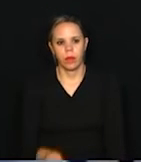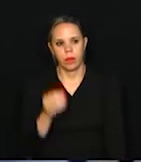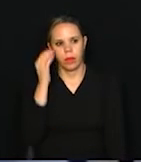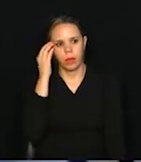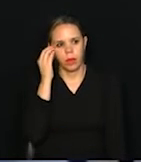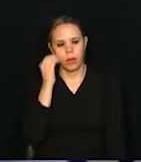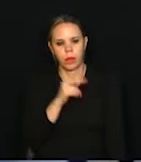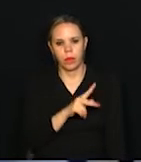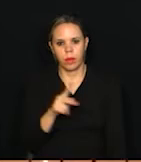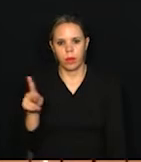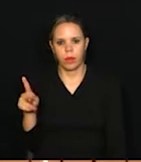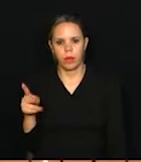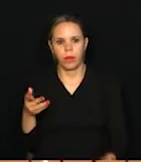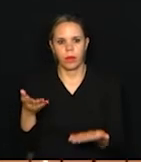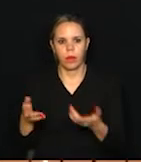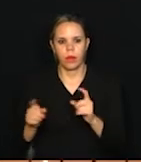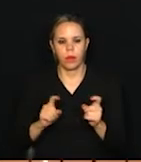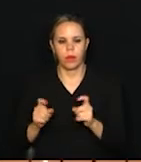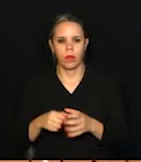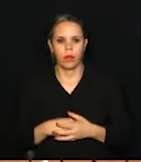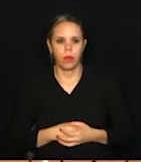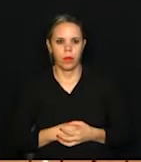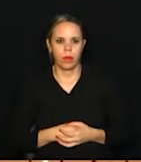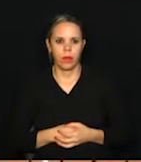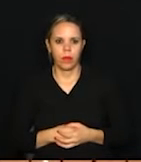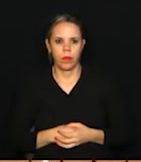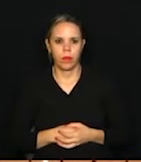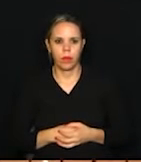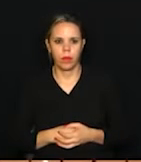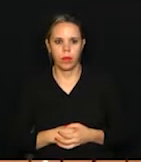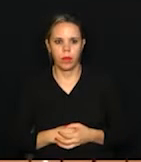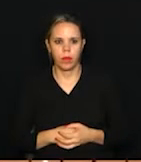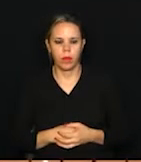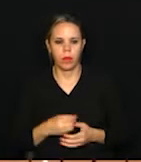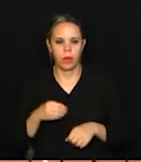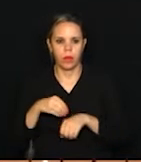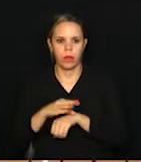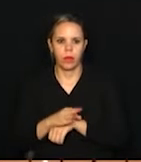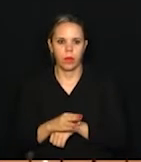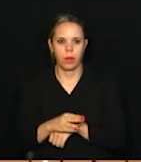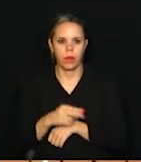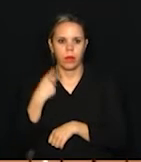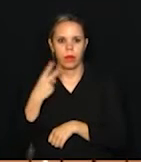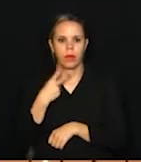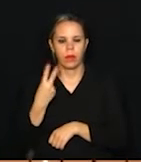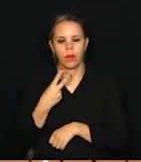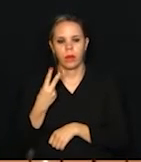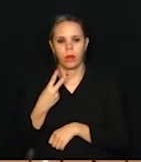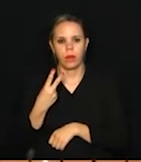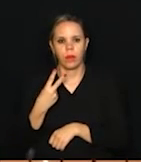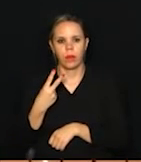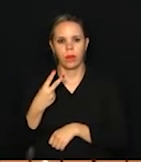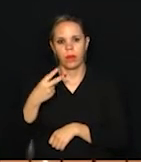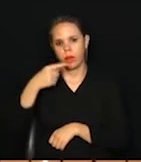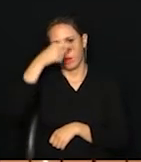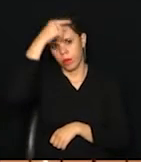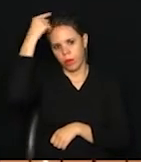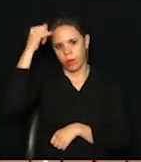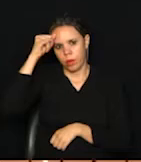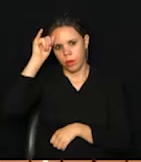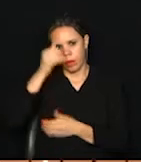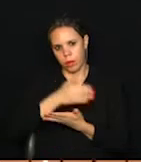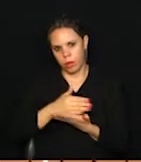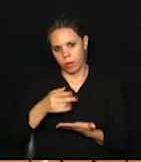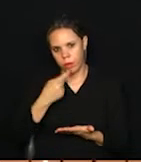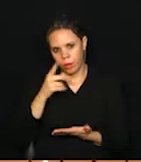Presidente, até pela dinâmica aqui da audiência pública, se o senhor me permitir, eu vou passar a palavra aos vereadores para fazer as suas considerações iniciais.